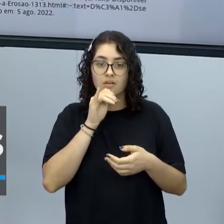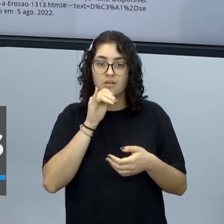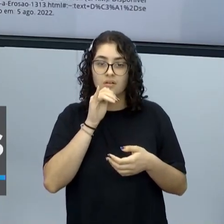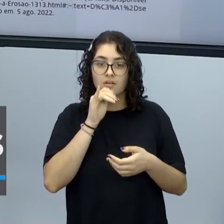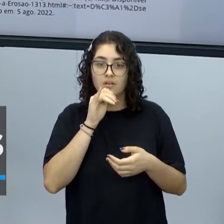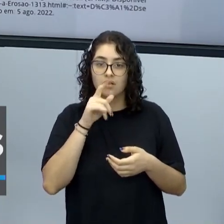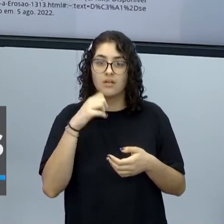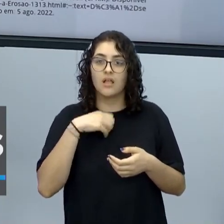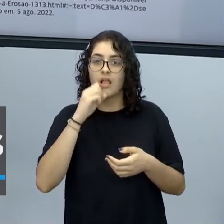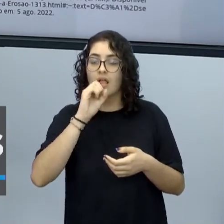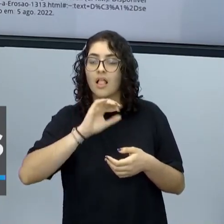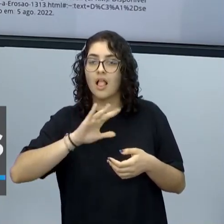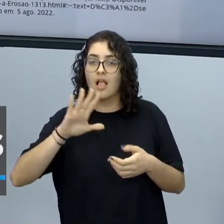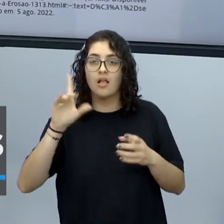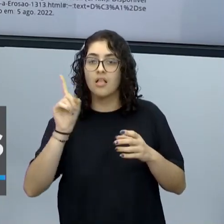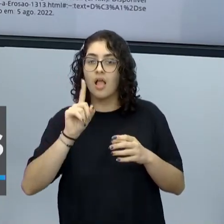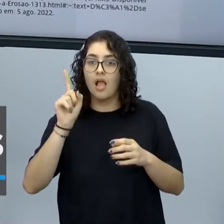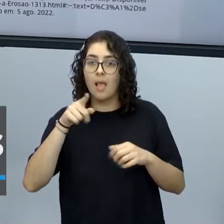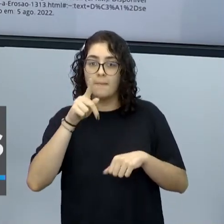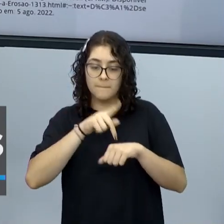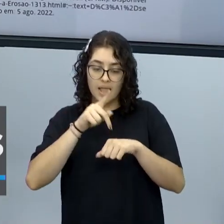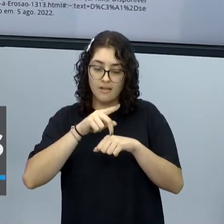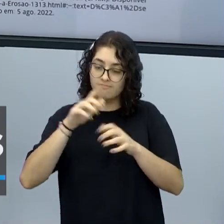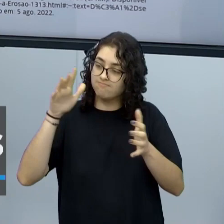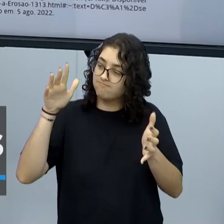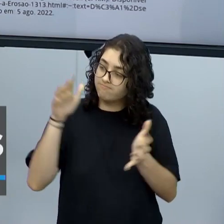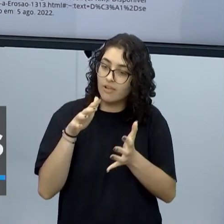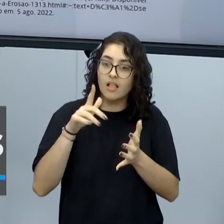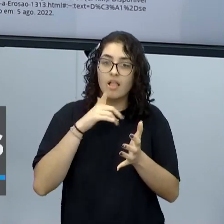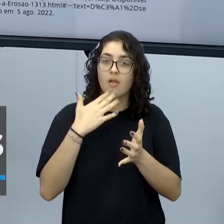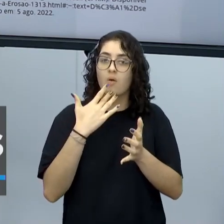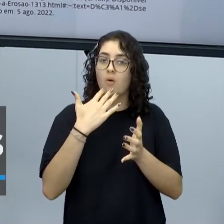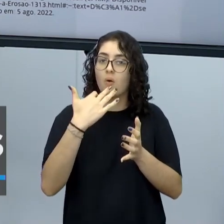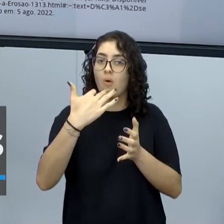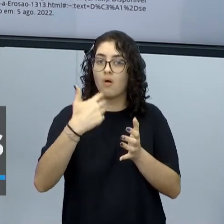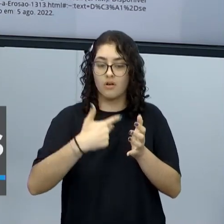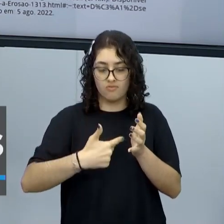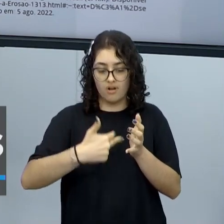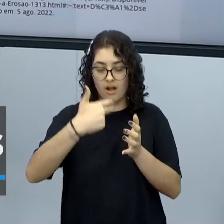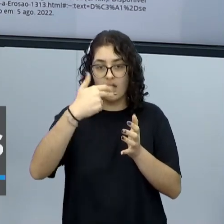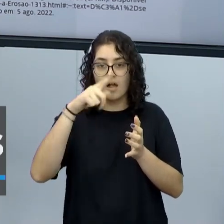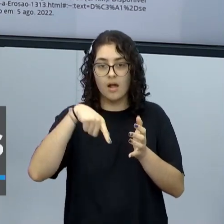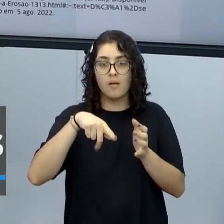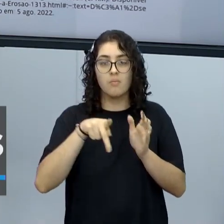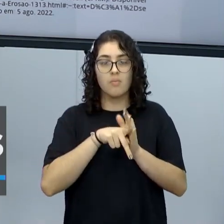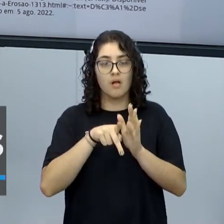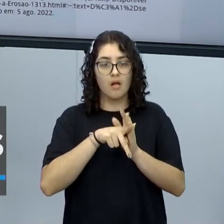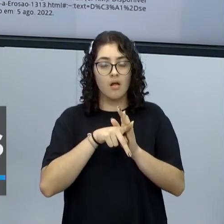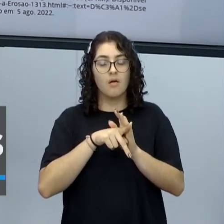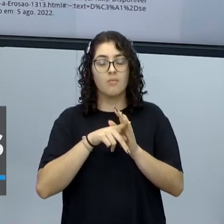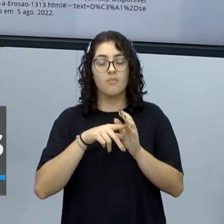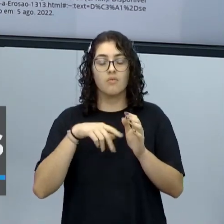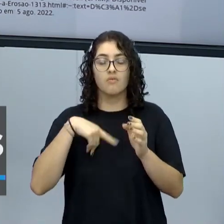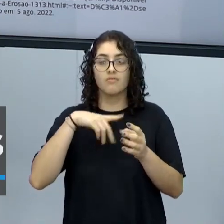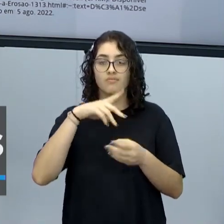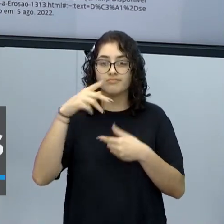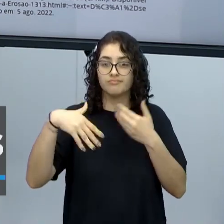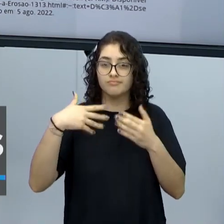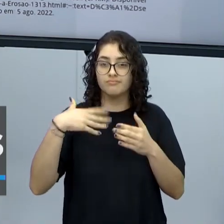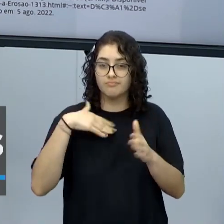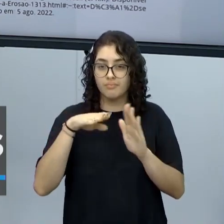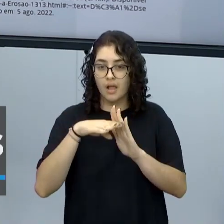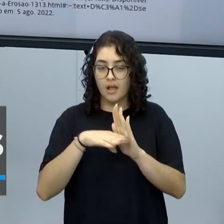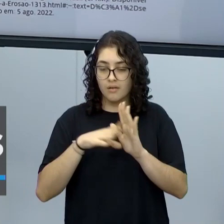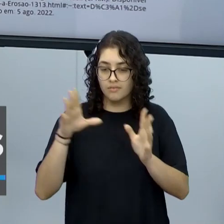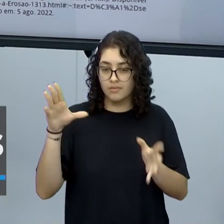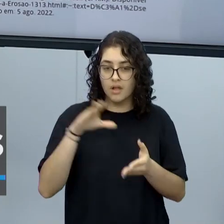mais escuro, mais claro. Não, é uma rocha e ela tem várias cores. Isso, por exemplo, é um processo de sedimentação. Não necessariamente você vai